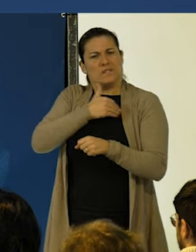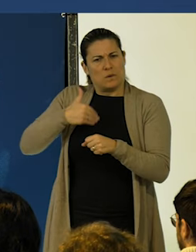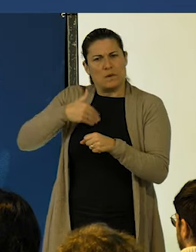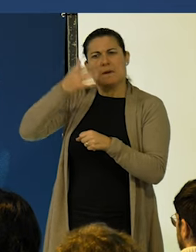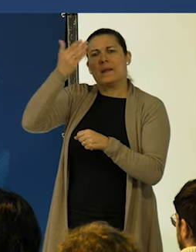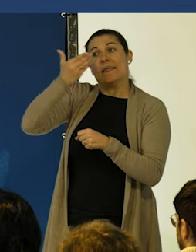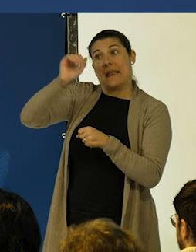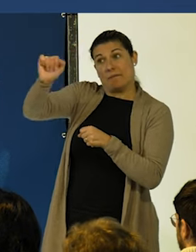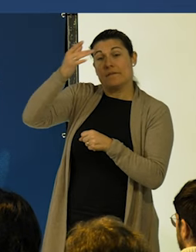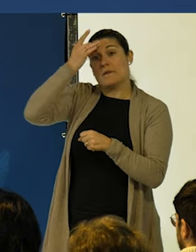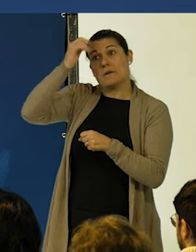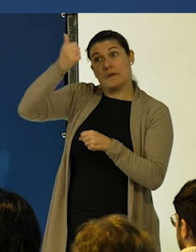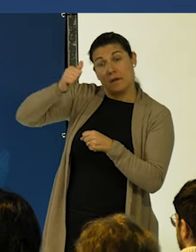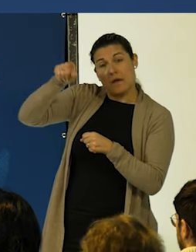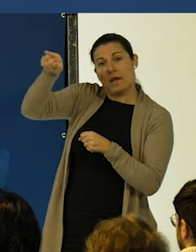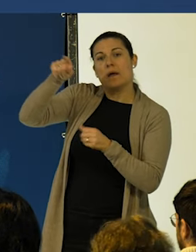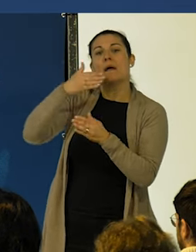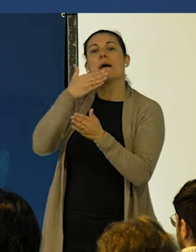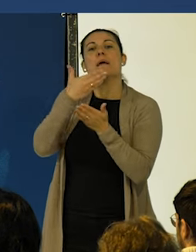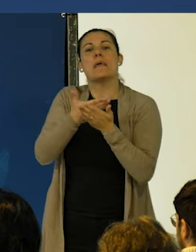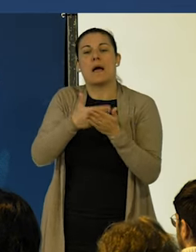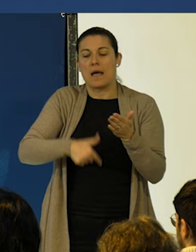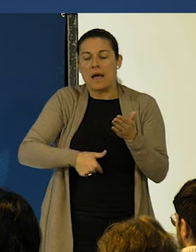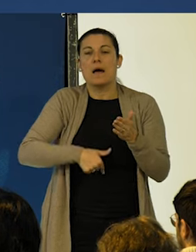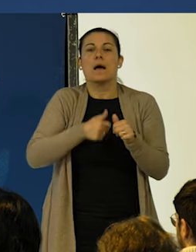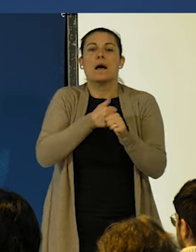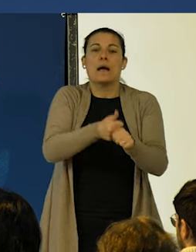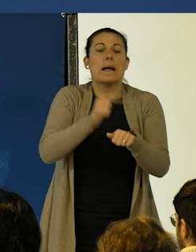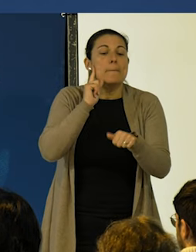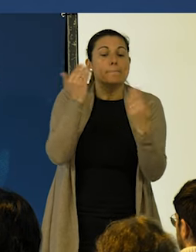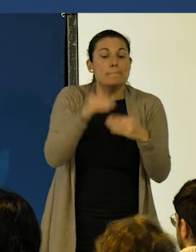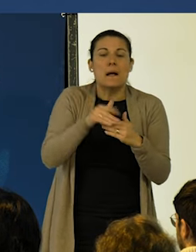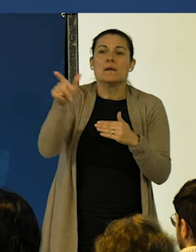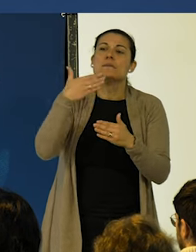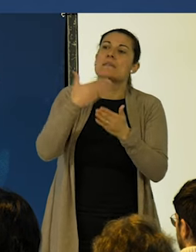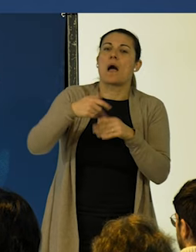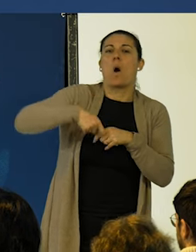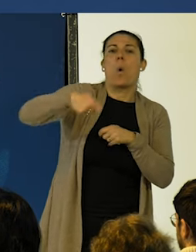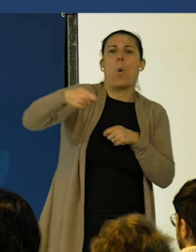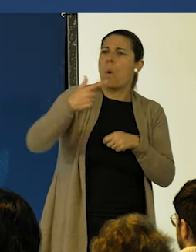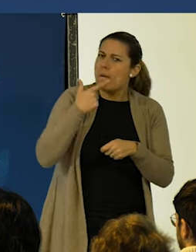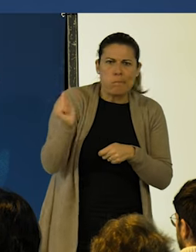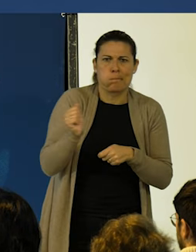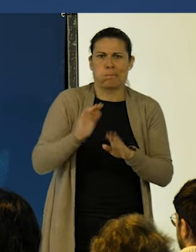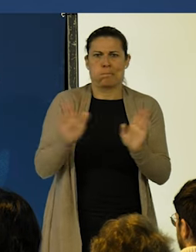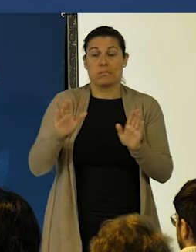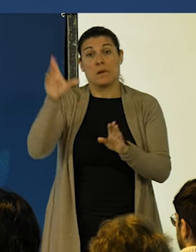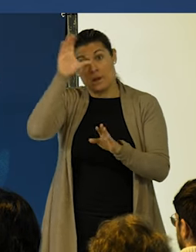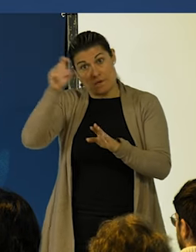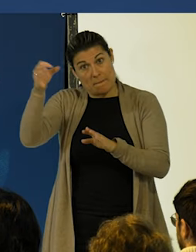não pode resultar na inviabilidade do cumprimento de prazos legais. Ao governo do Partido